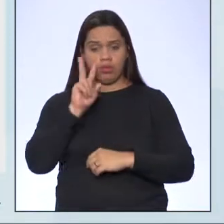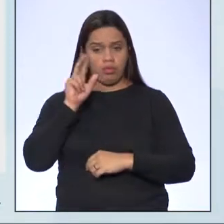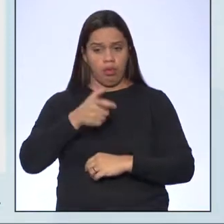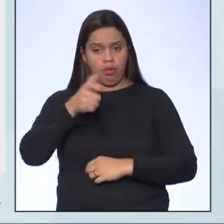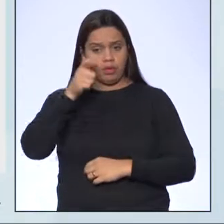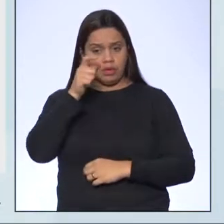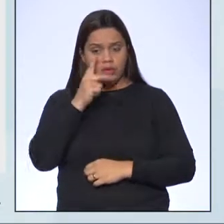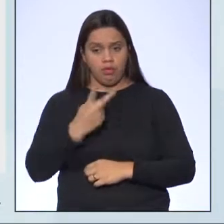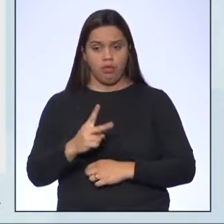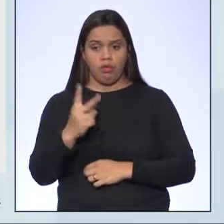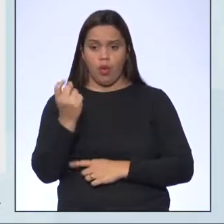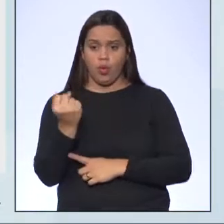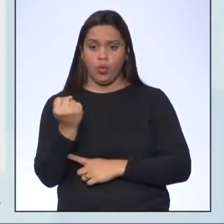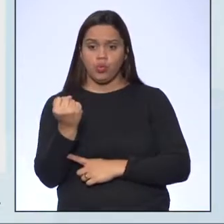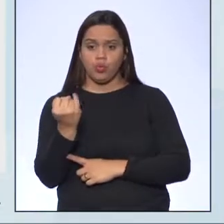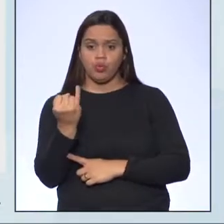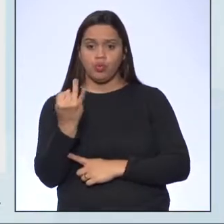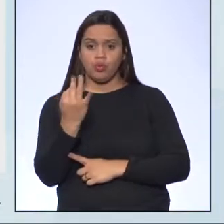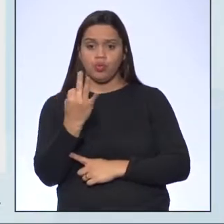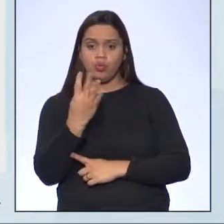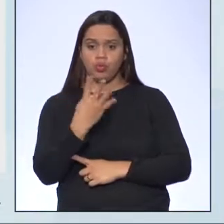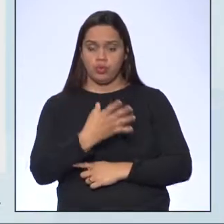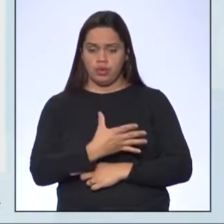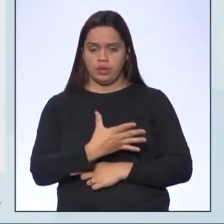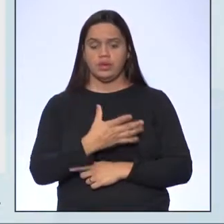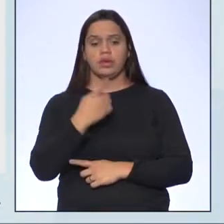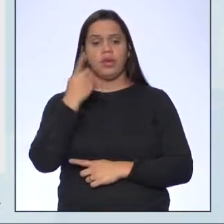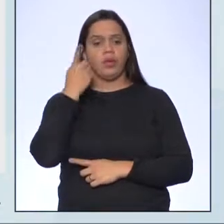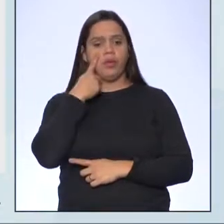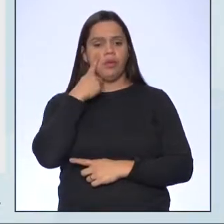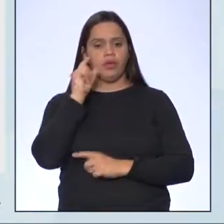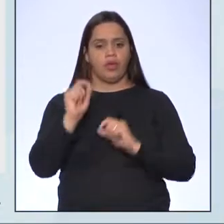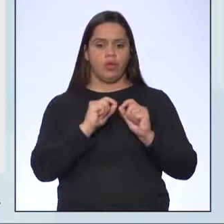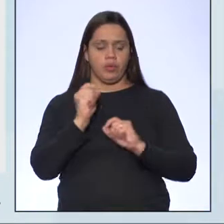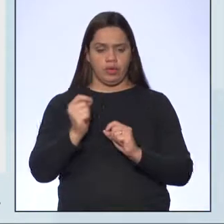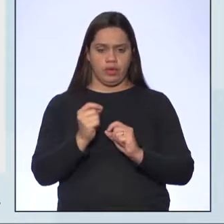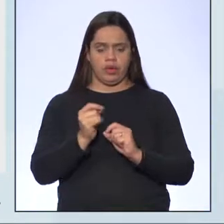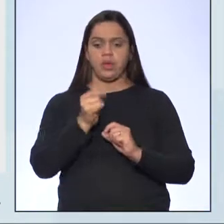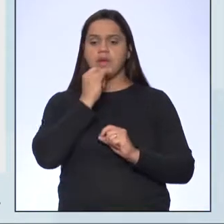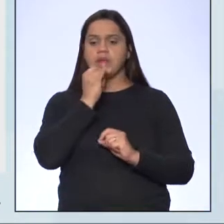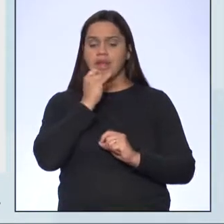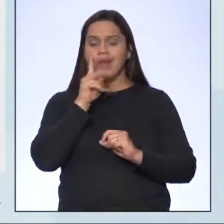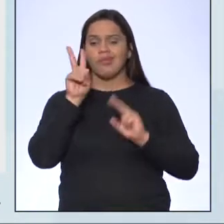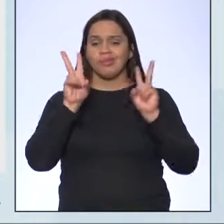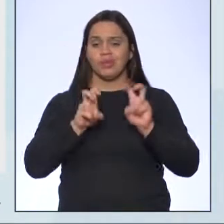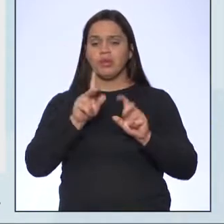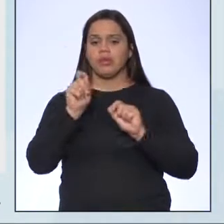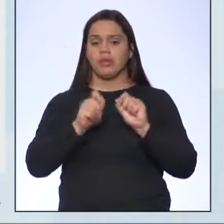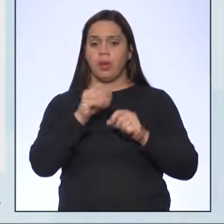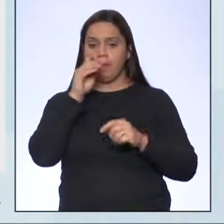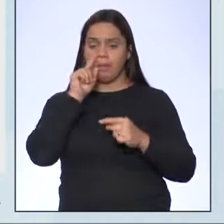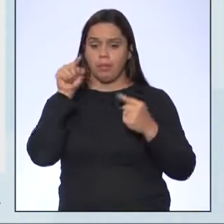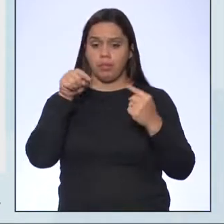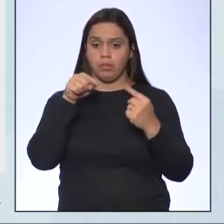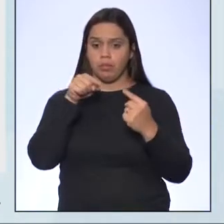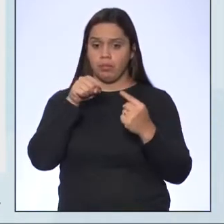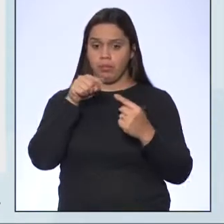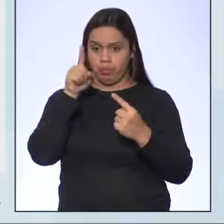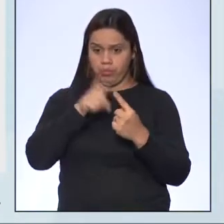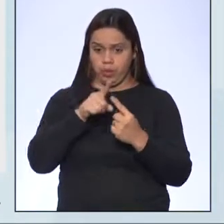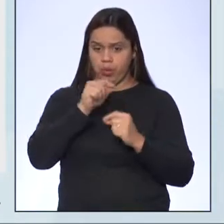quantitativos, né? Então, observem que esse exemplo, ele trata de população. São